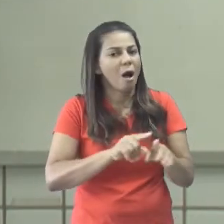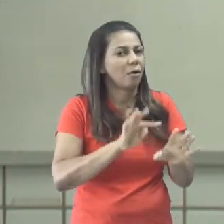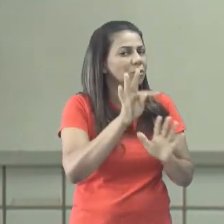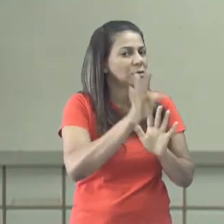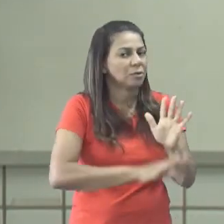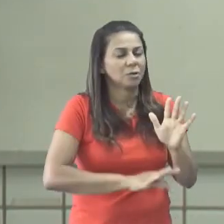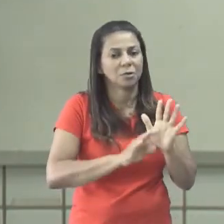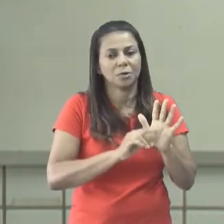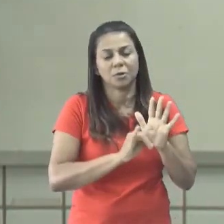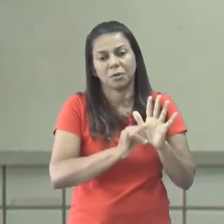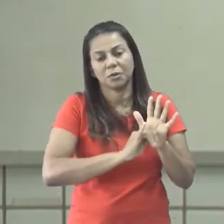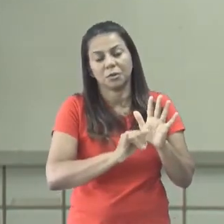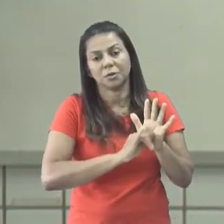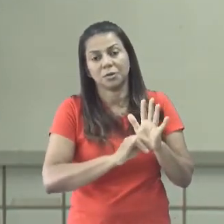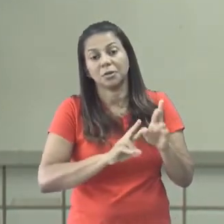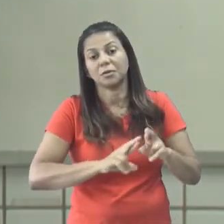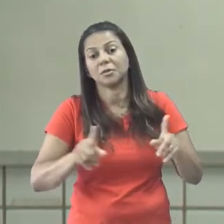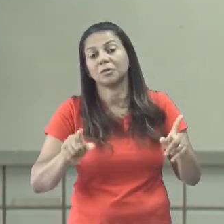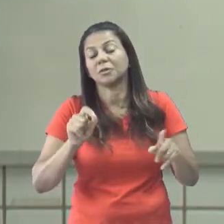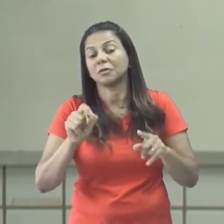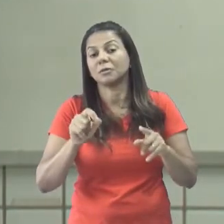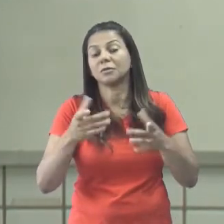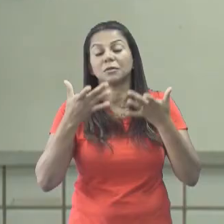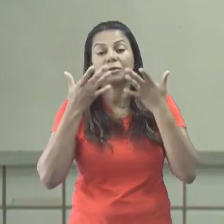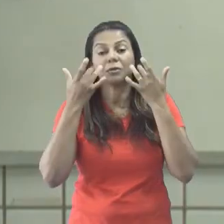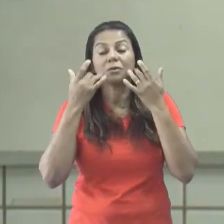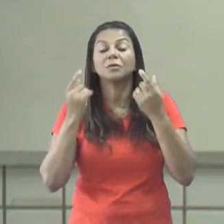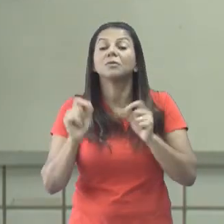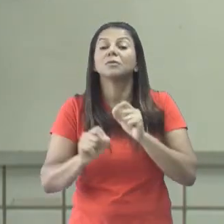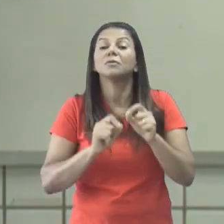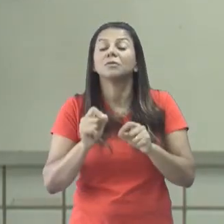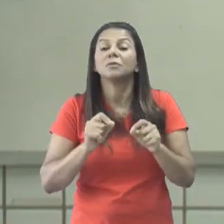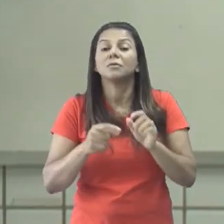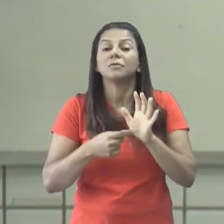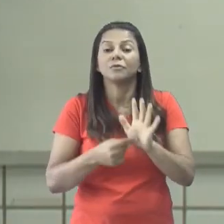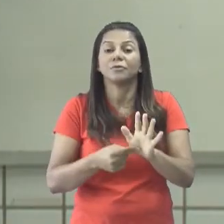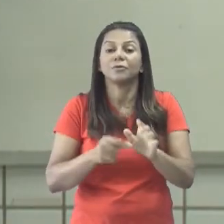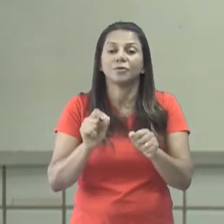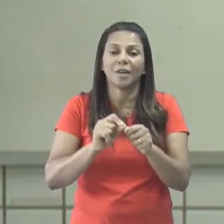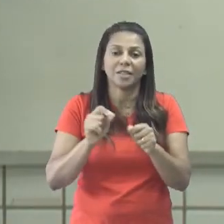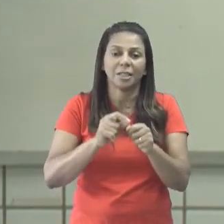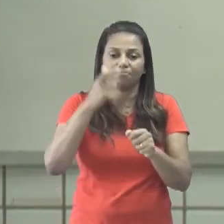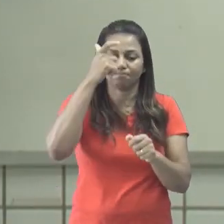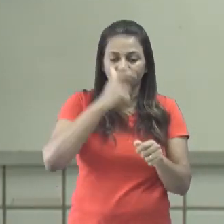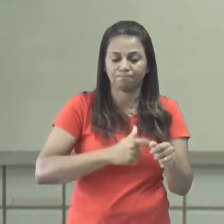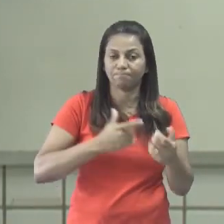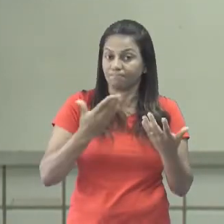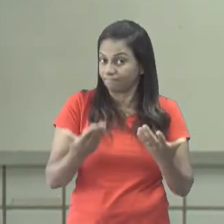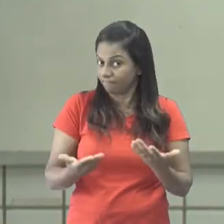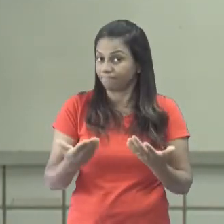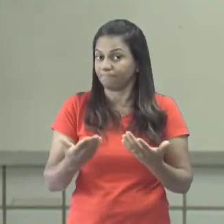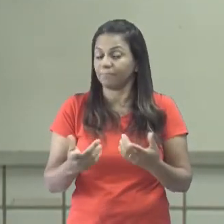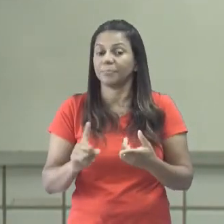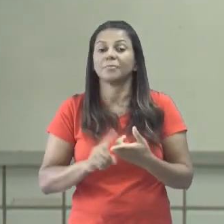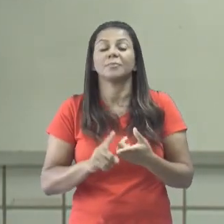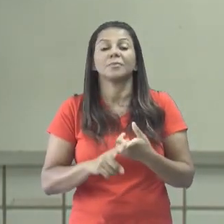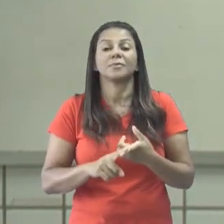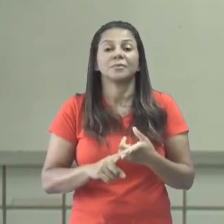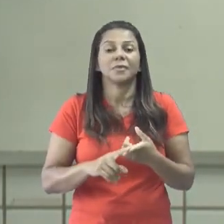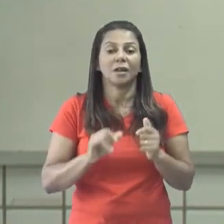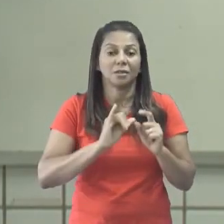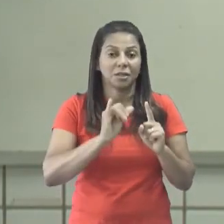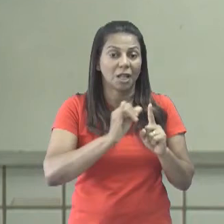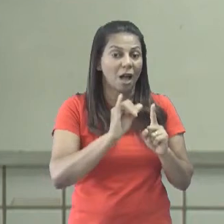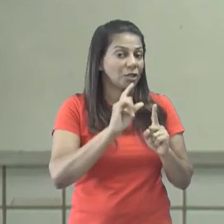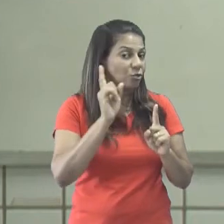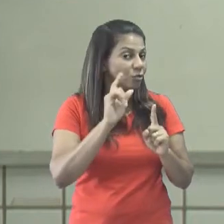narrativo. A única diferença é que o texto dramático, ele é feito para ser encenado. Então, não tem narrador contando.